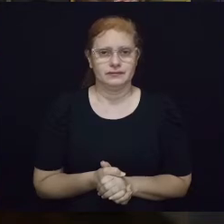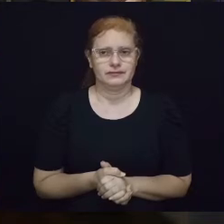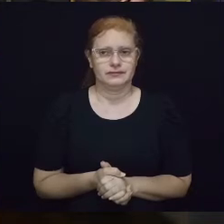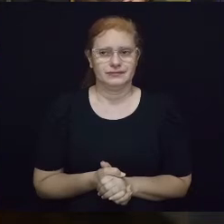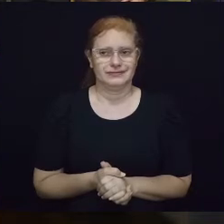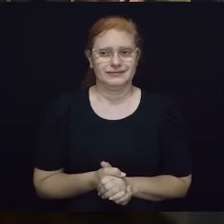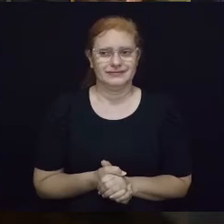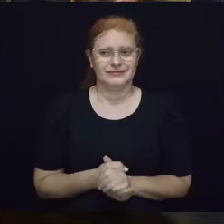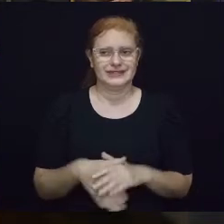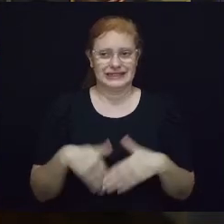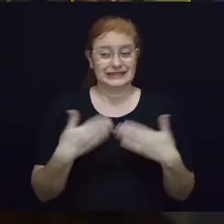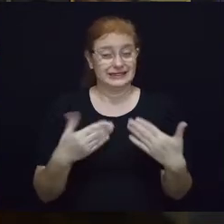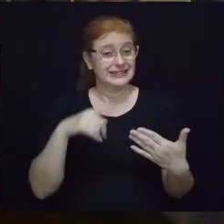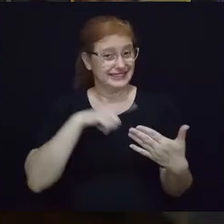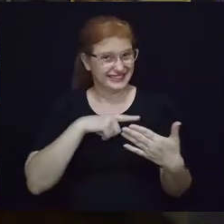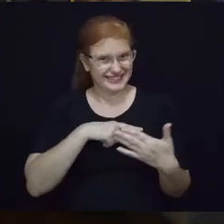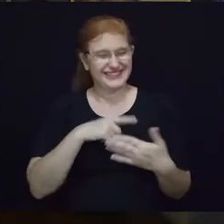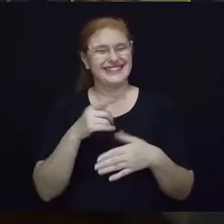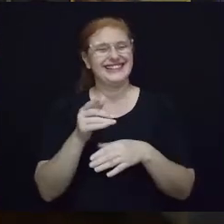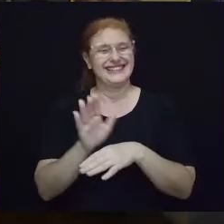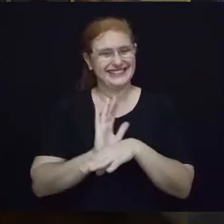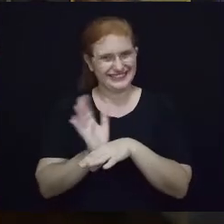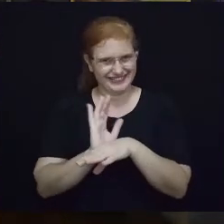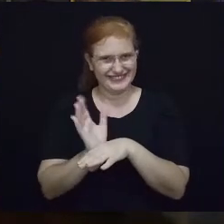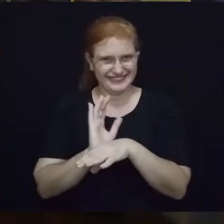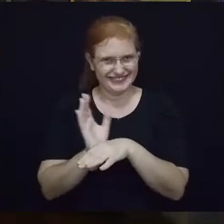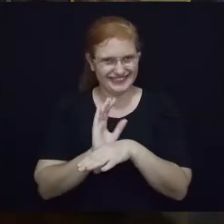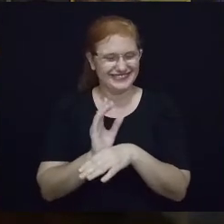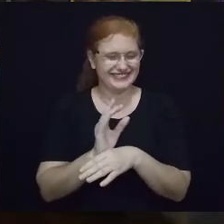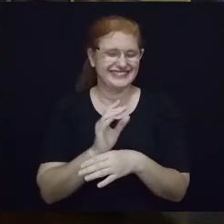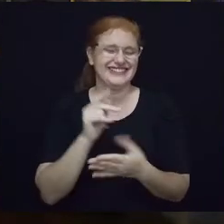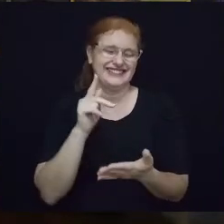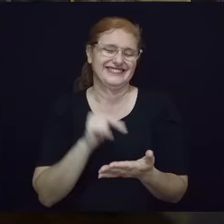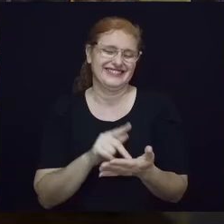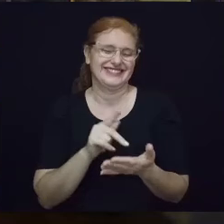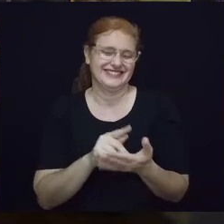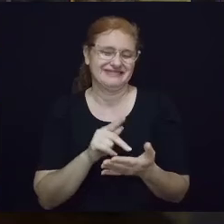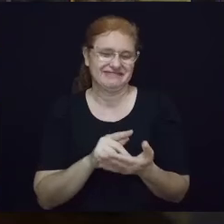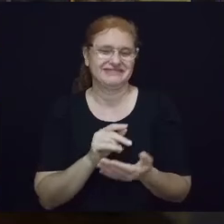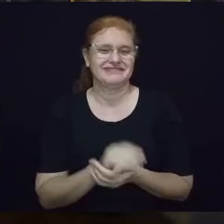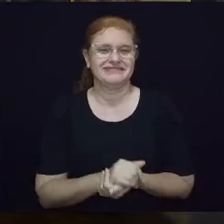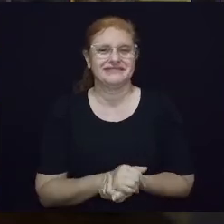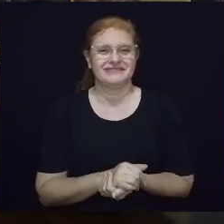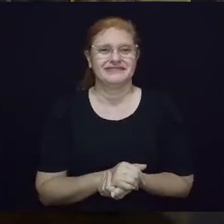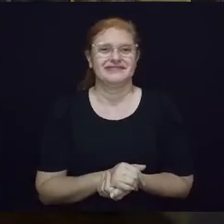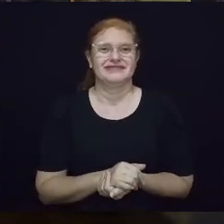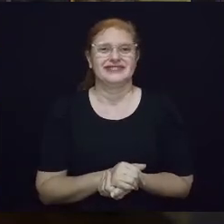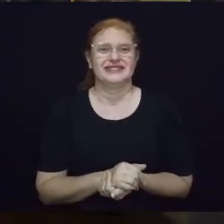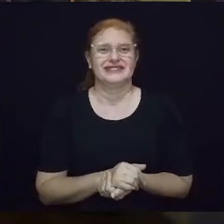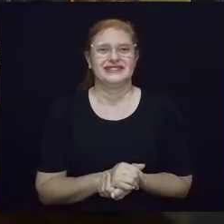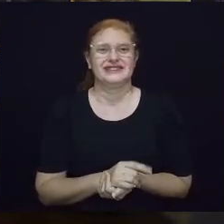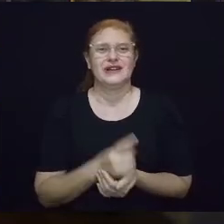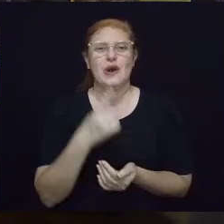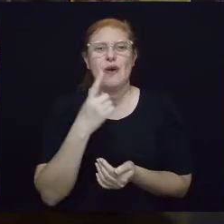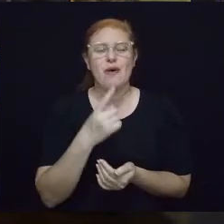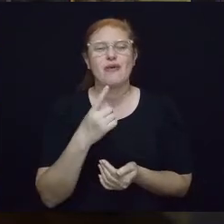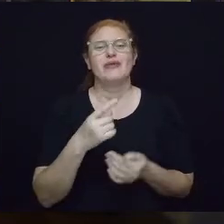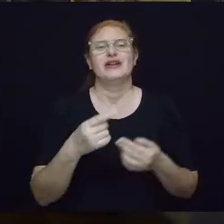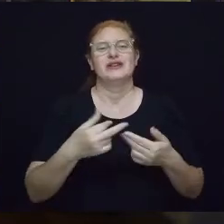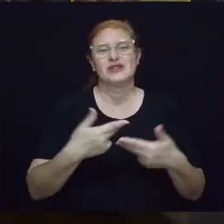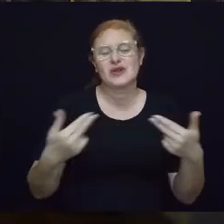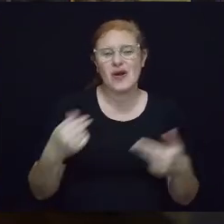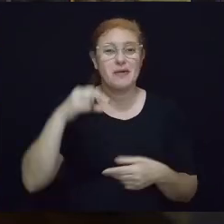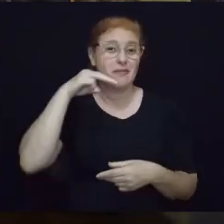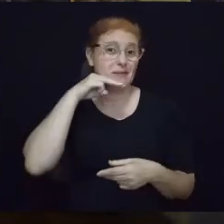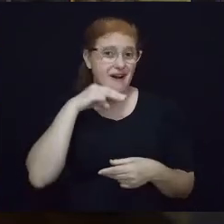Aparece, né, uma cena no vídeo. Sim, é verdade. Tem uma das ações que o Mauro faz